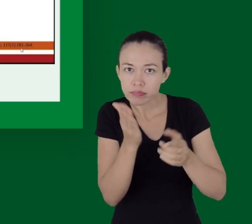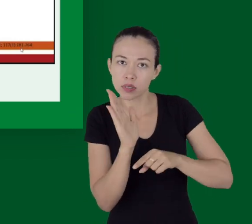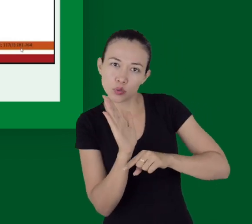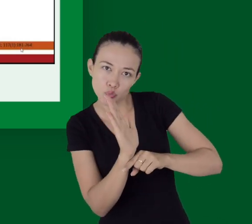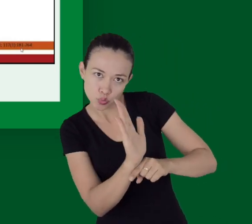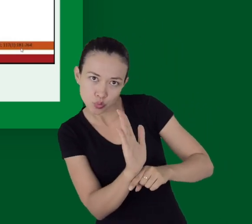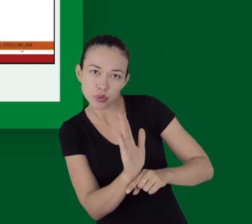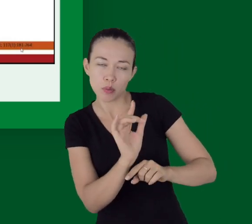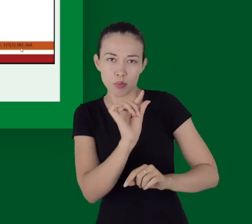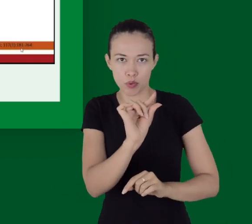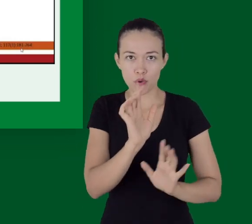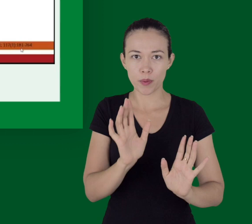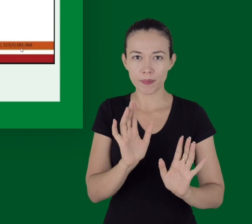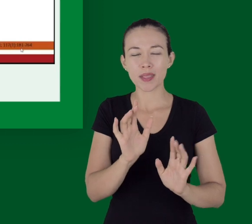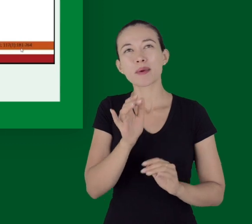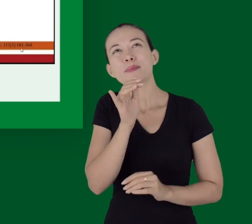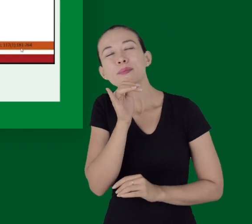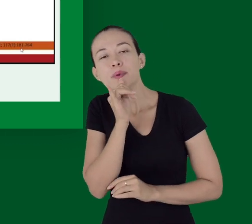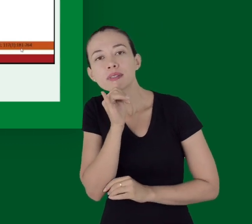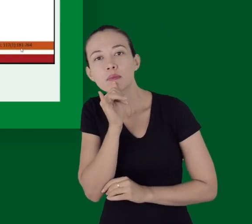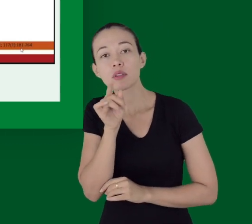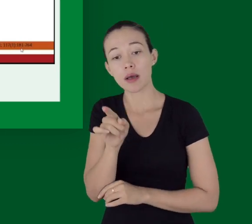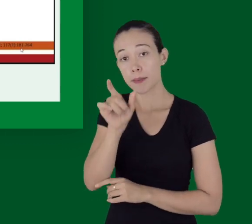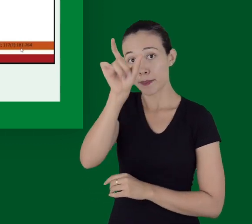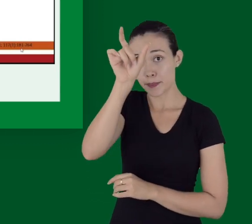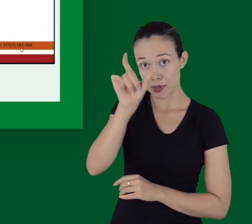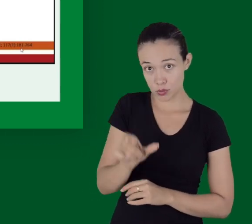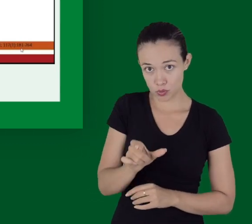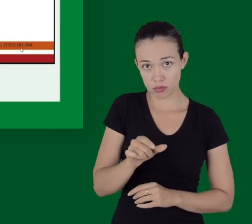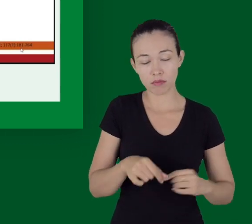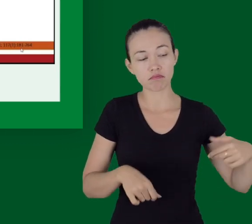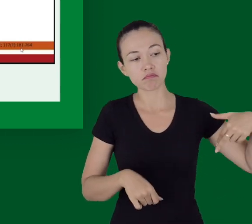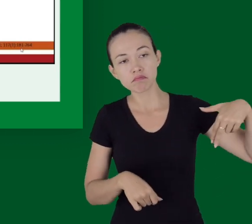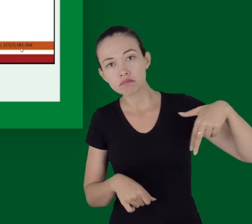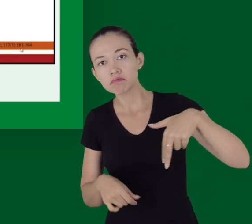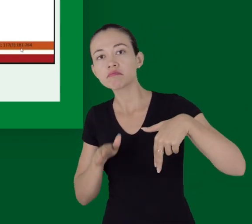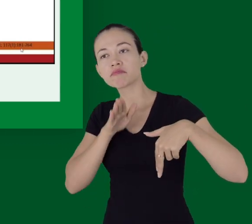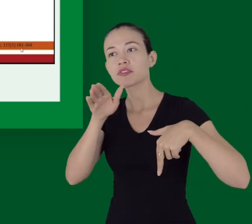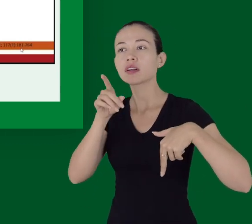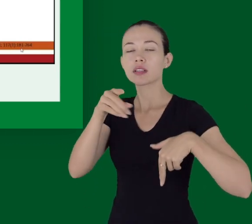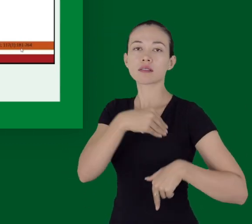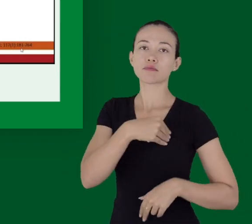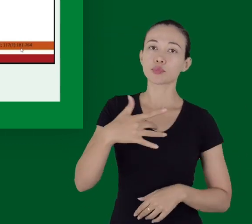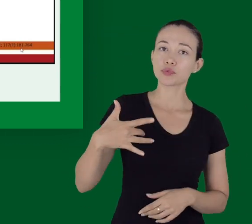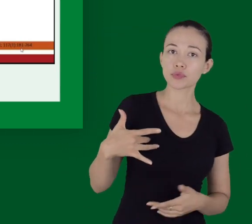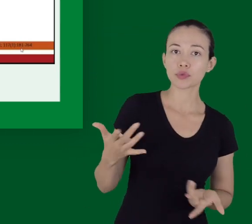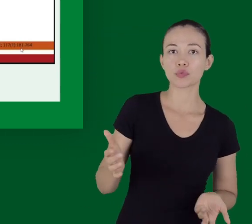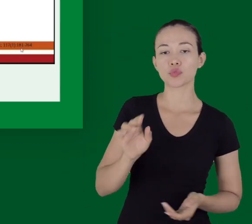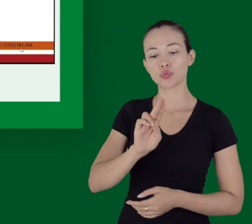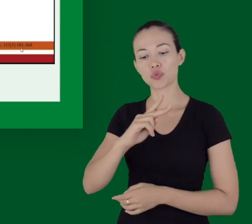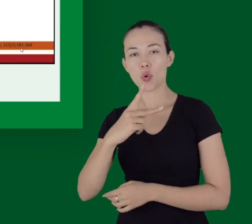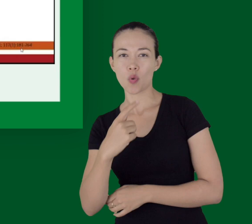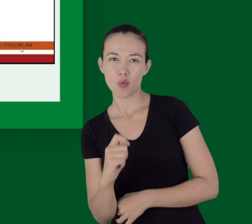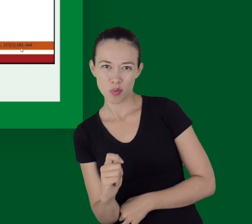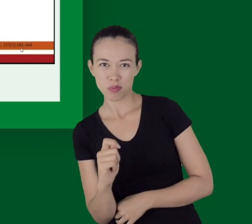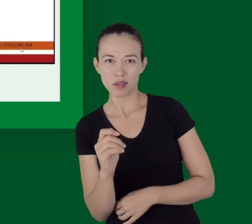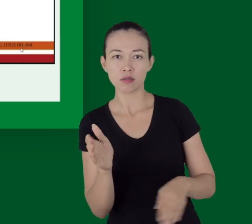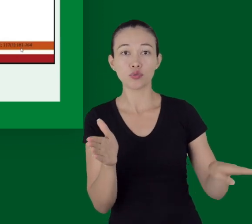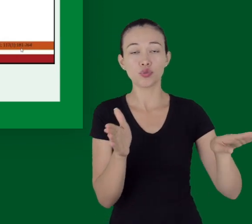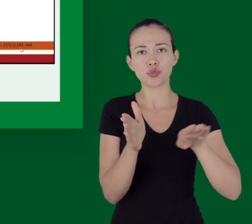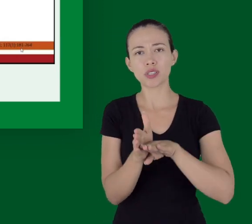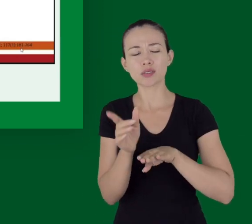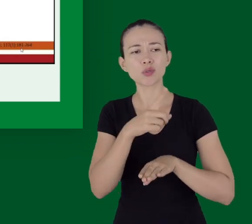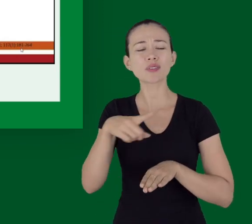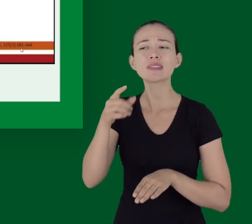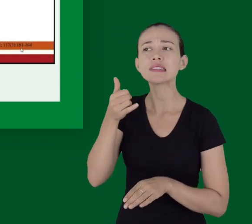num hospital, ou um posto de saúde, uma UPA, no hospital que o paciente chega na emergência, até saber